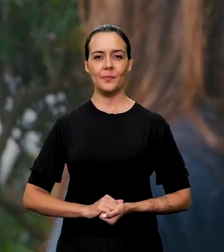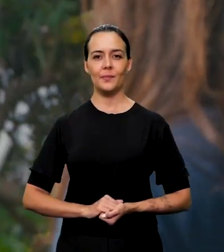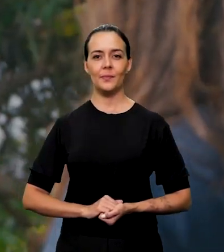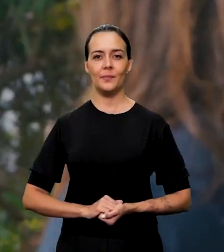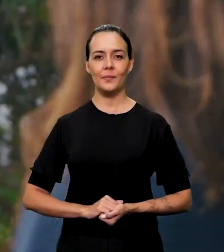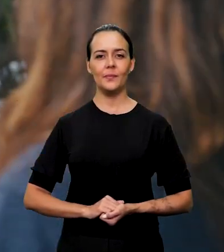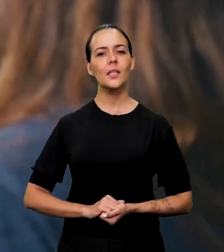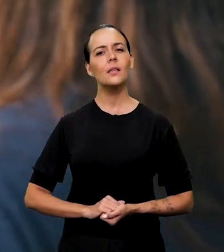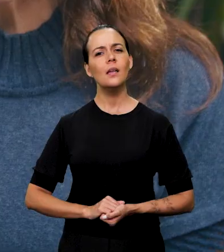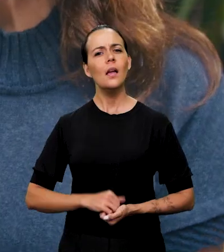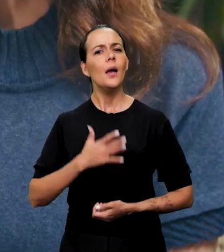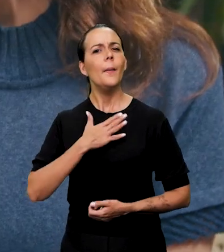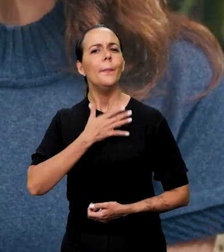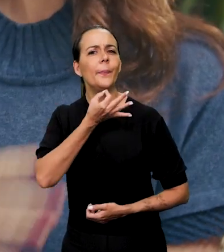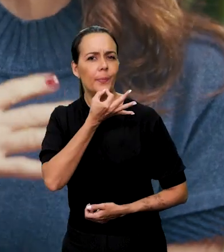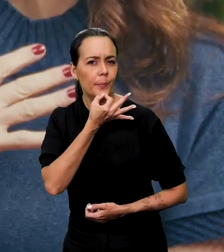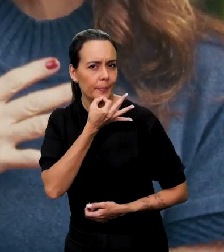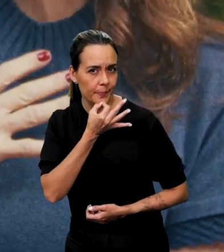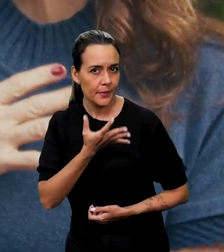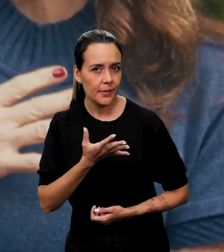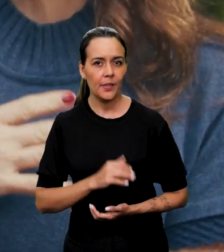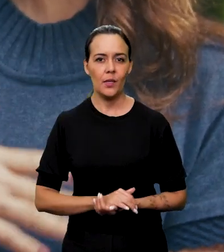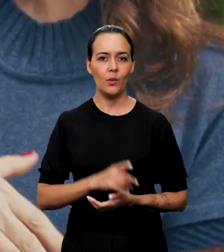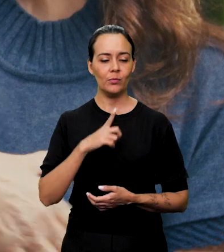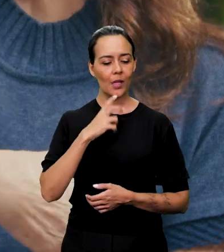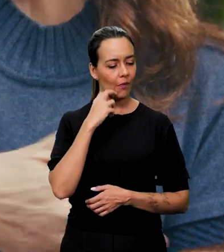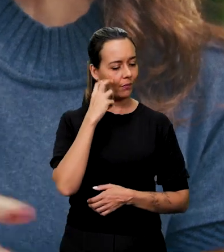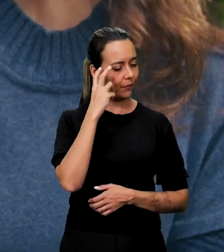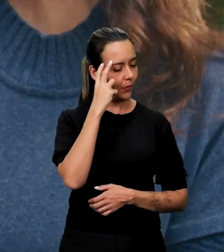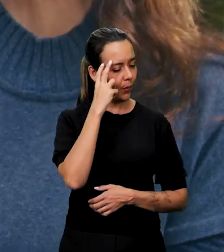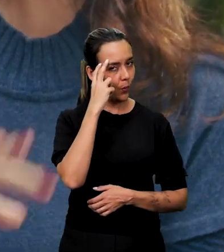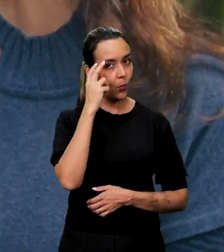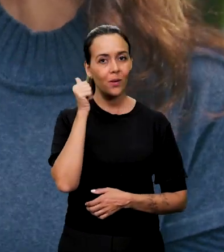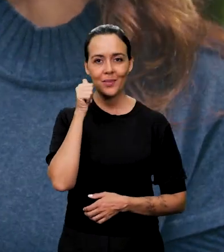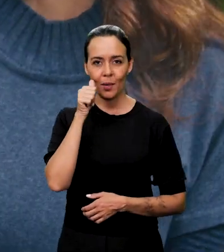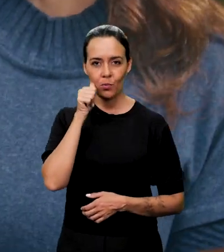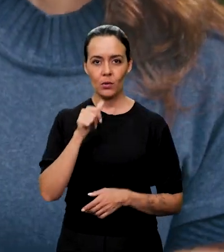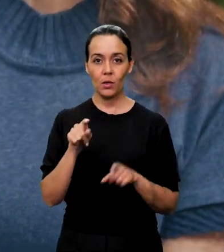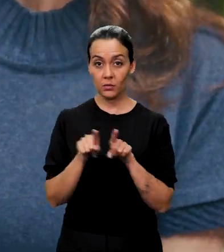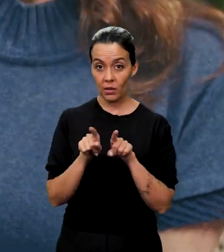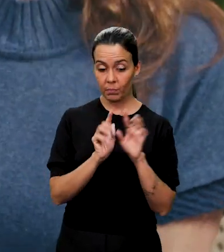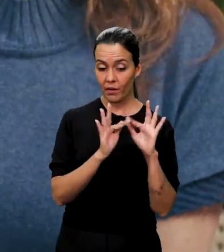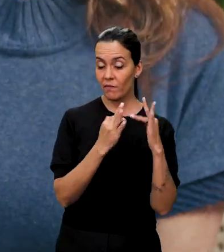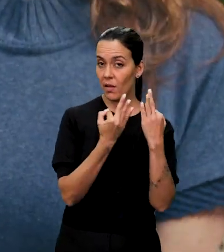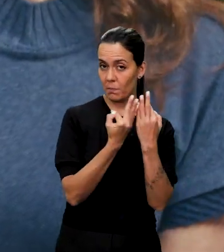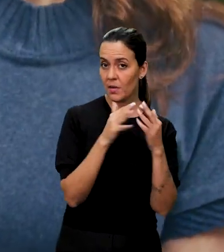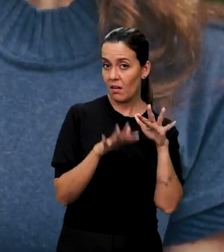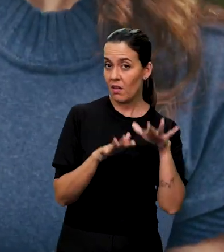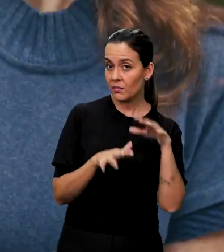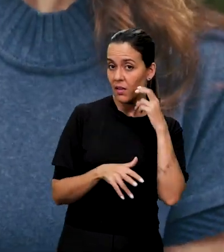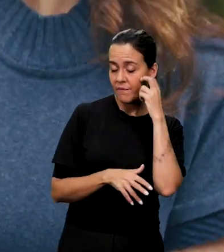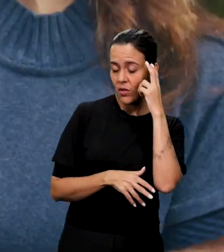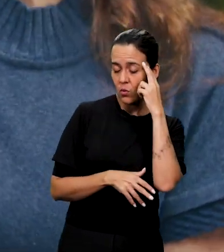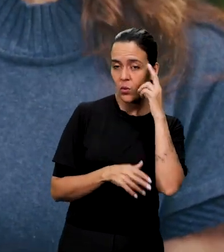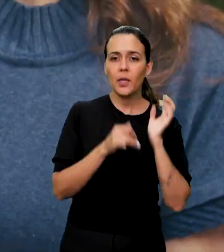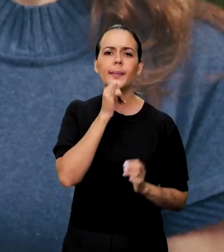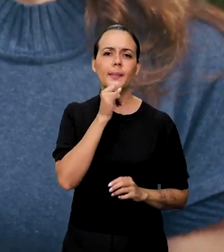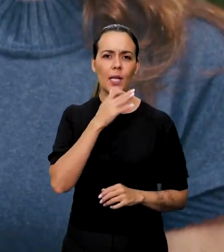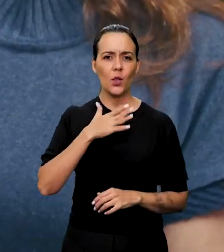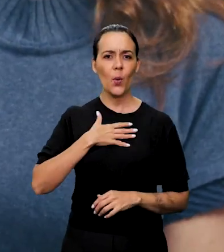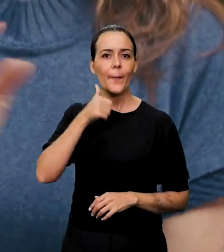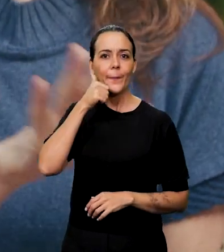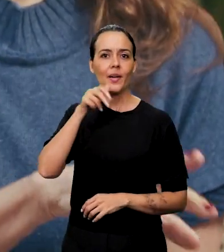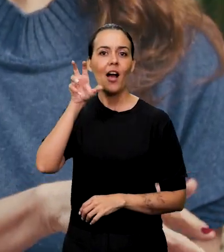Uma coisa que eu acho que tem essa coisa da vergonha da gente e tem a vergonha dos familiares, por exemplo. Minha avó